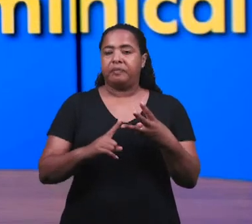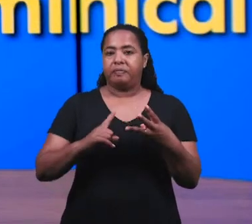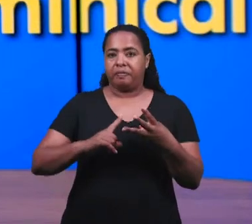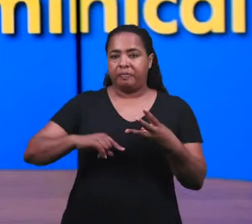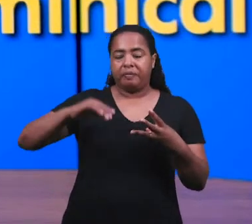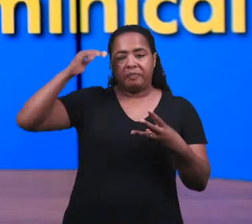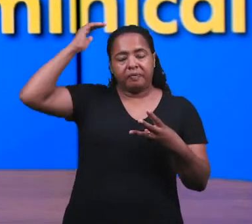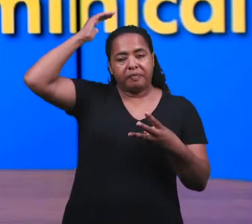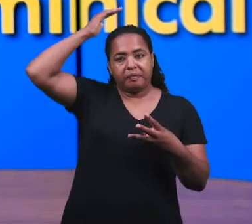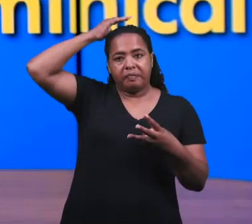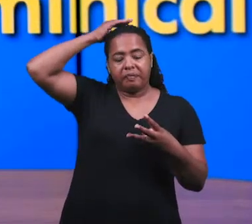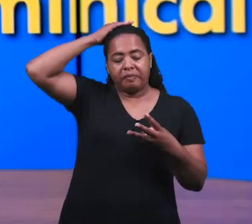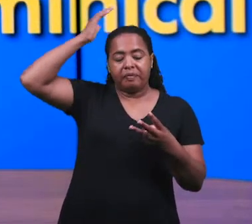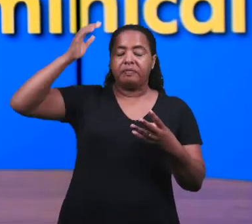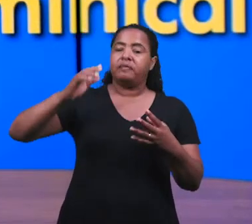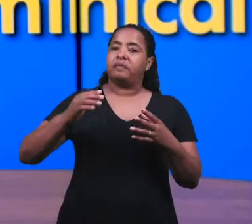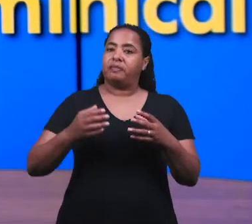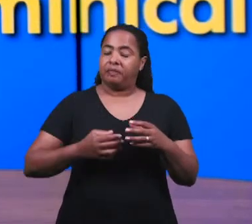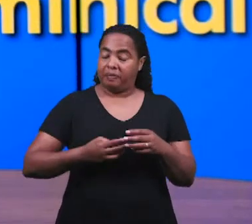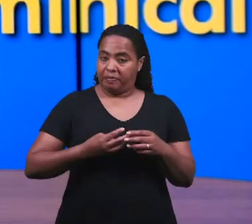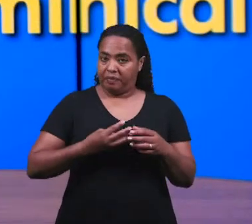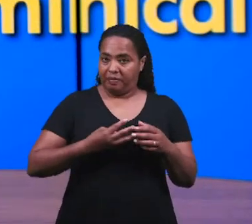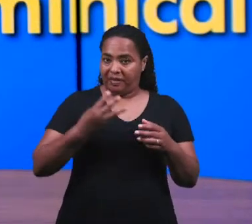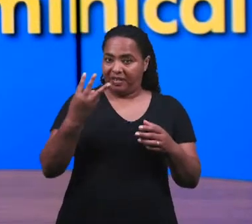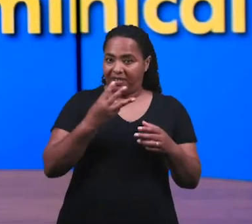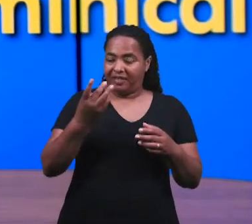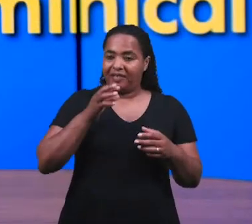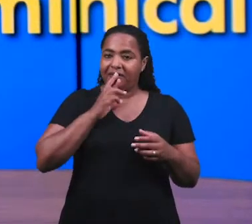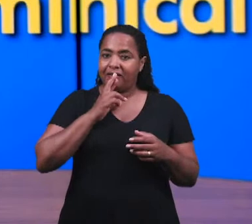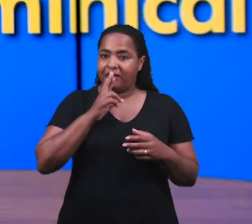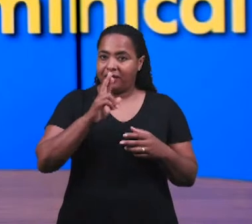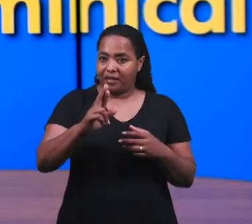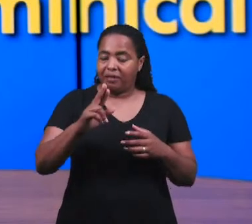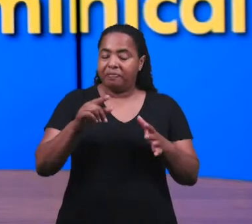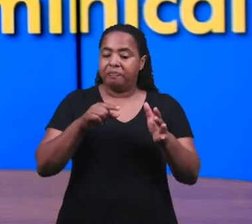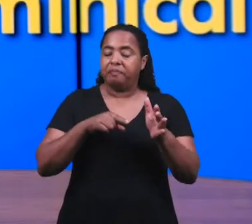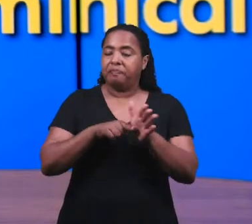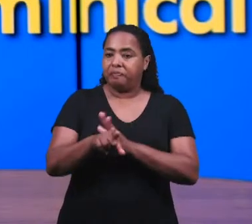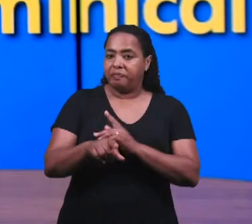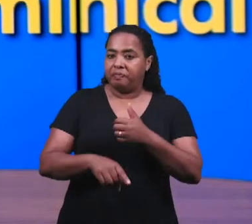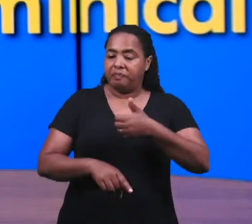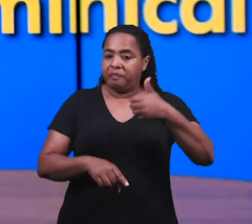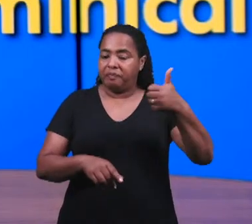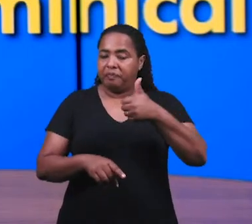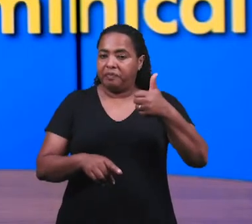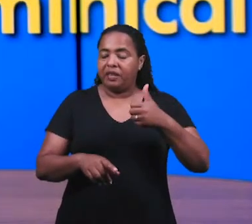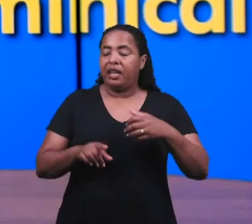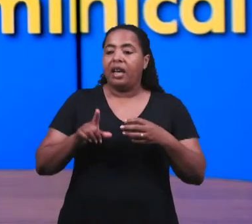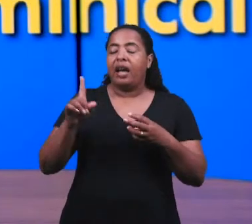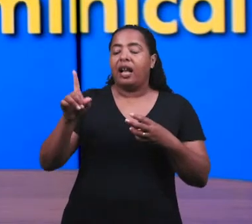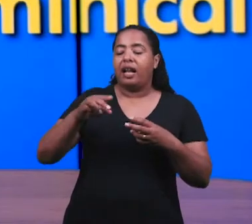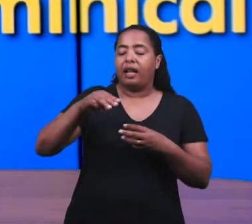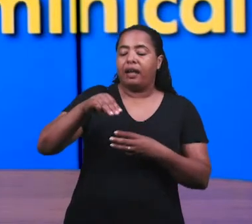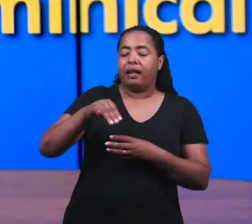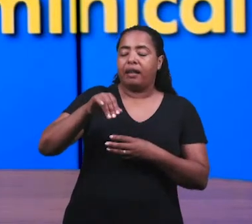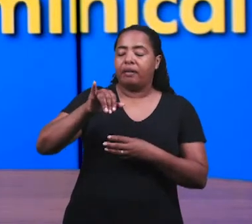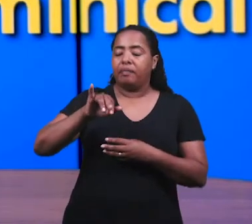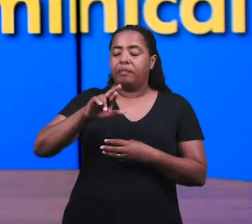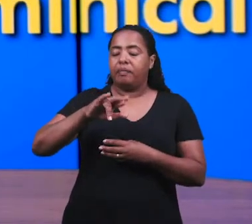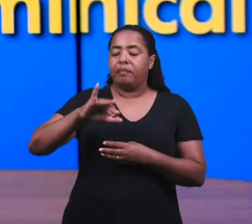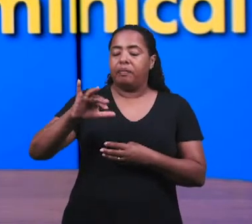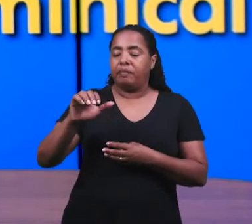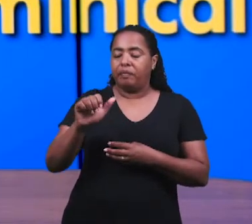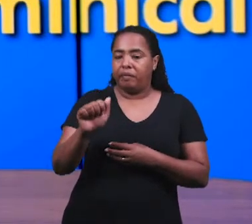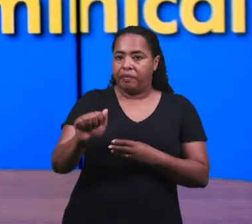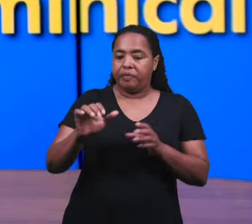Paraná, onde teremos uma terceira resposta a essa primeira pergunta, e essa resposta será dada pela irmã Miriam, que é do grupo de